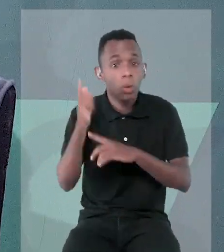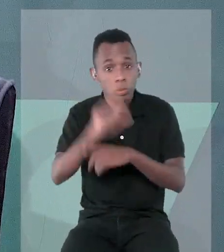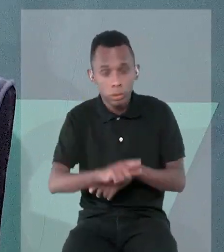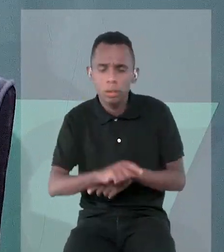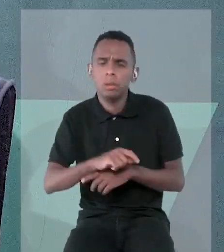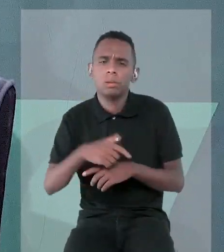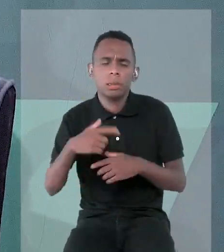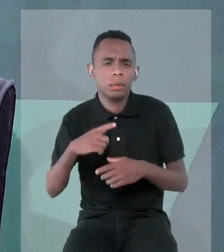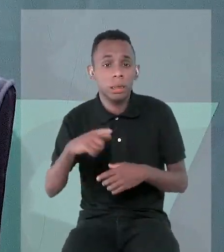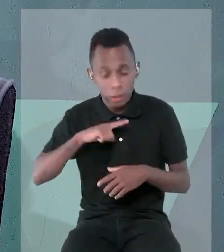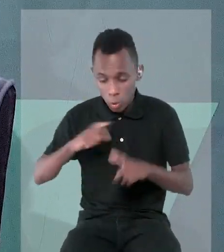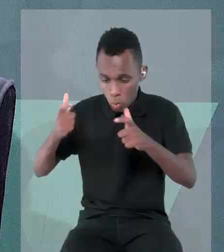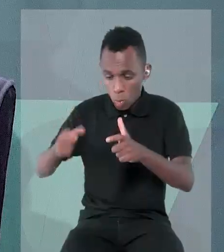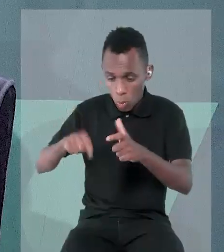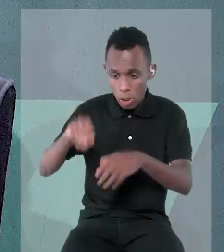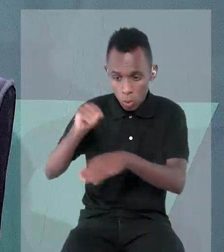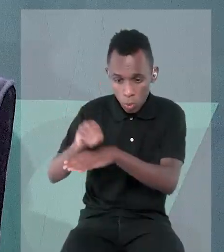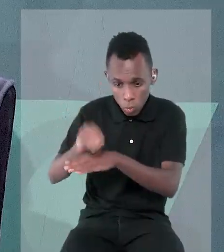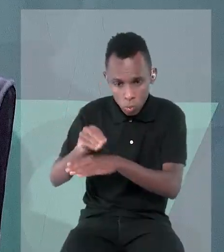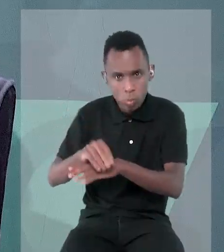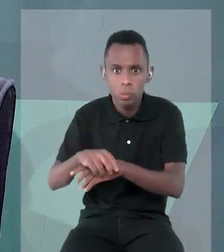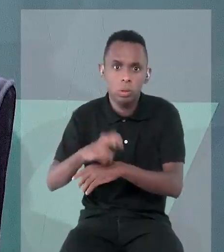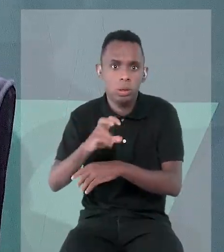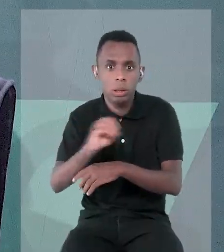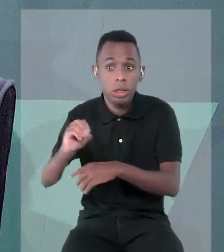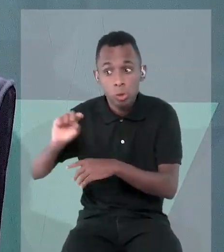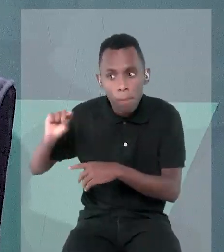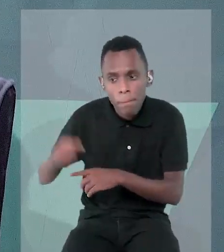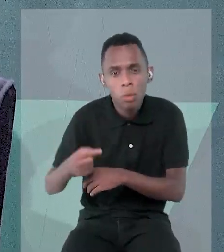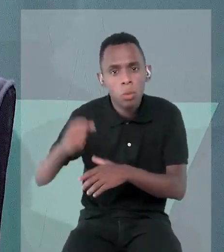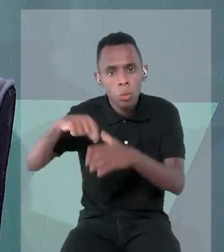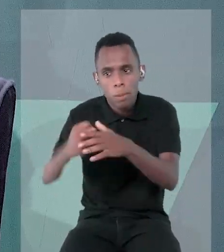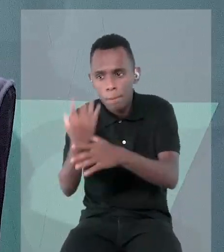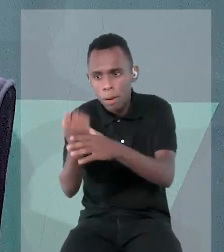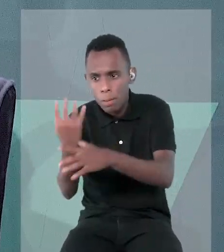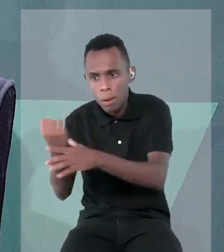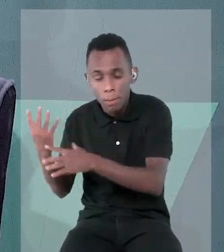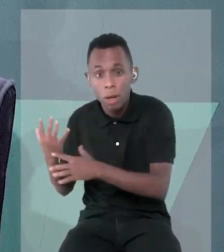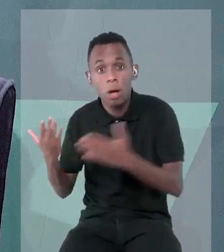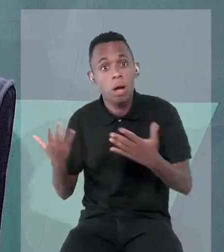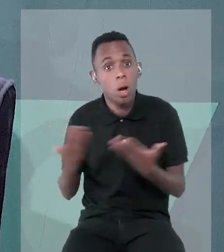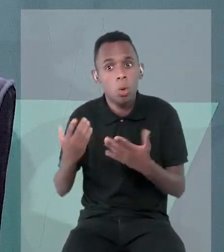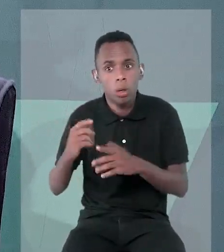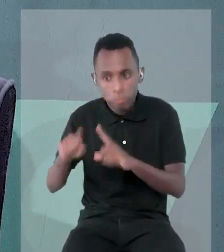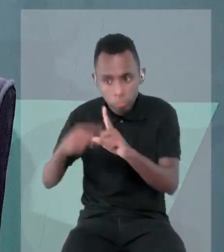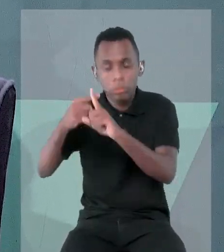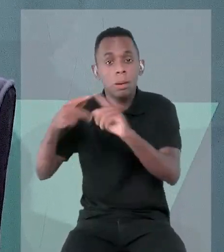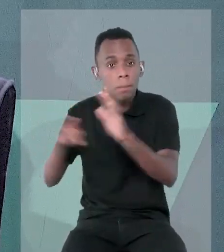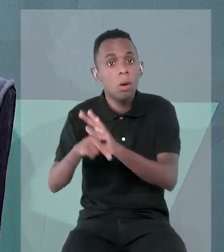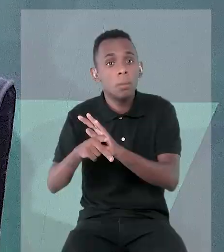construída. Temos um viveiro lá que hoje tem uma capacidade de 500 mil mudas, nós estamos modernizando agora para 2 milhões, mas uma técnica